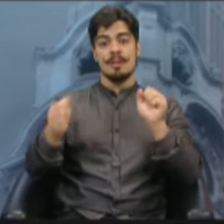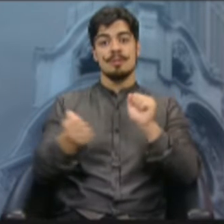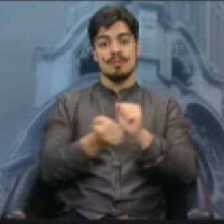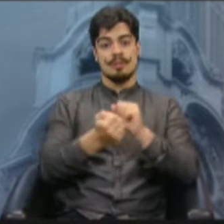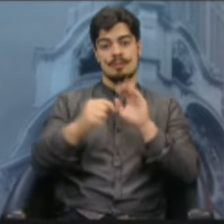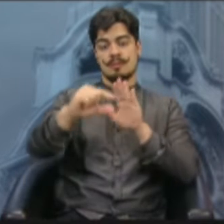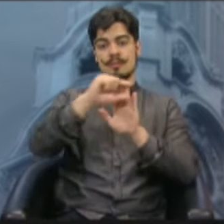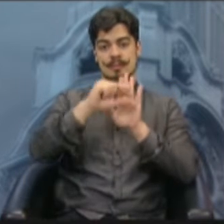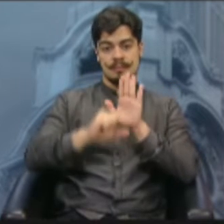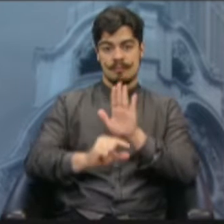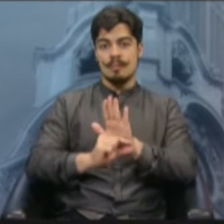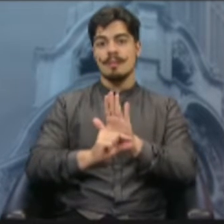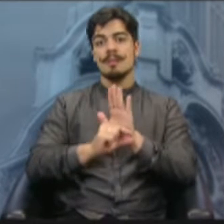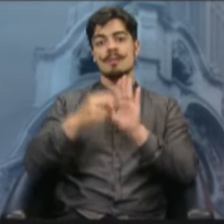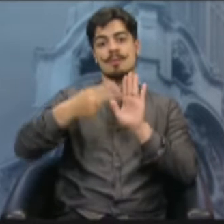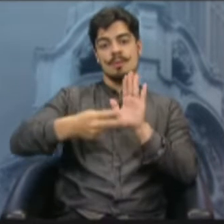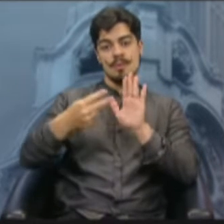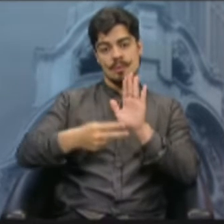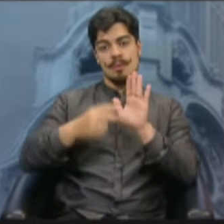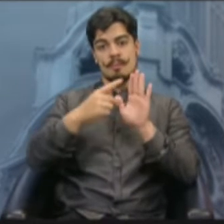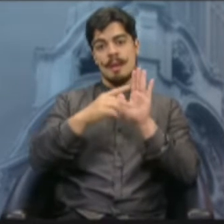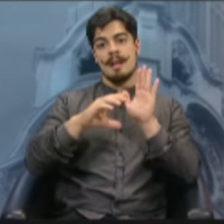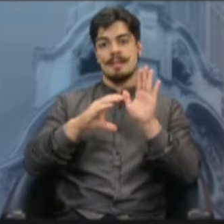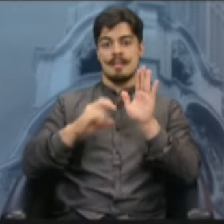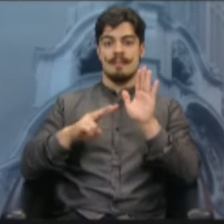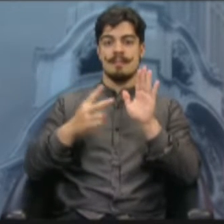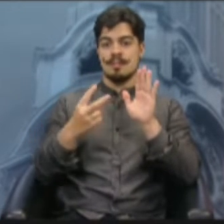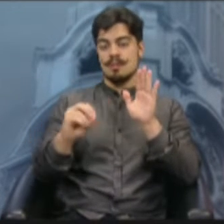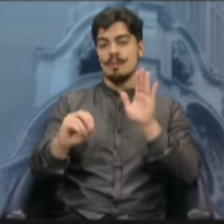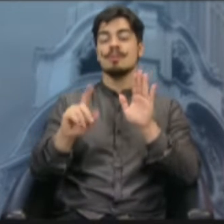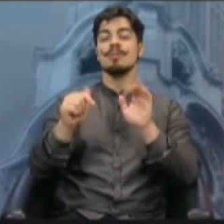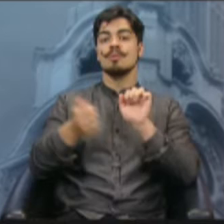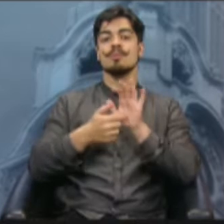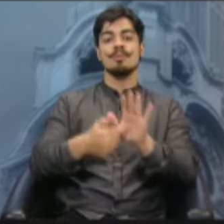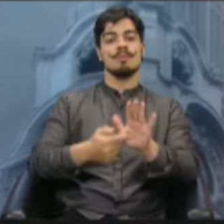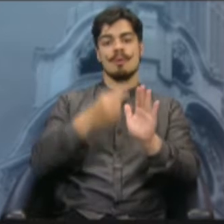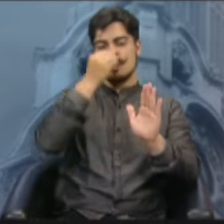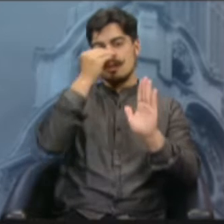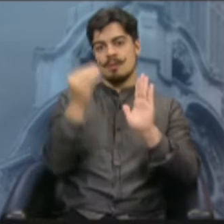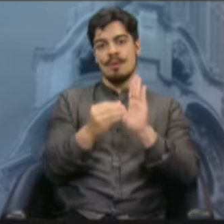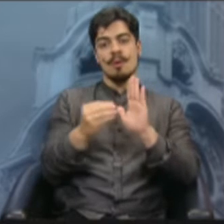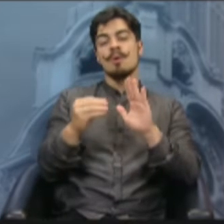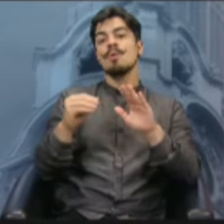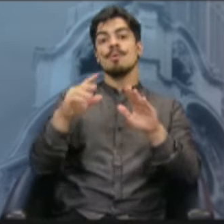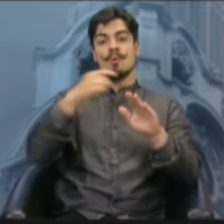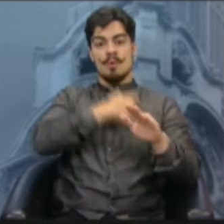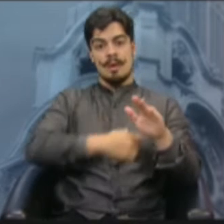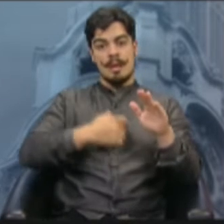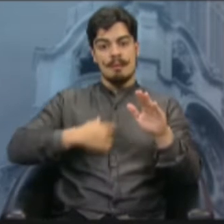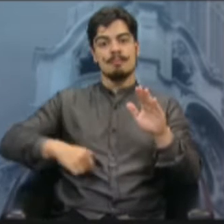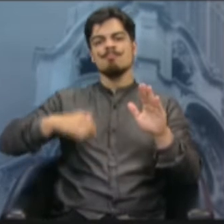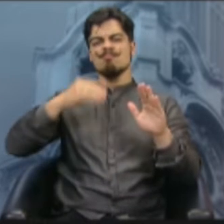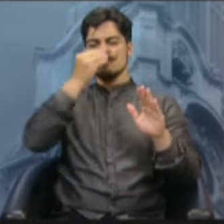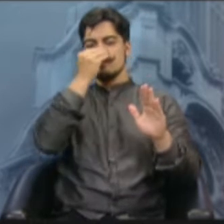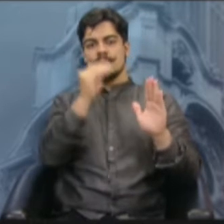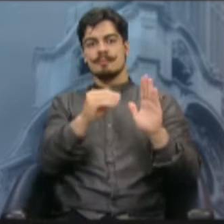artigo 1º do PLCE 013-22, ignorando totalmente que o Grêmio é uma instituição privada cumpridora de todas as suas obrigações para com a cidade de